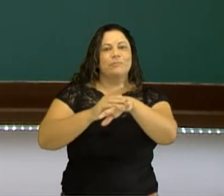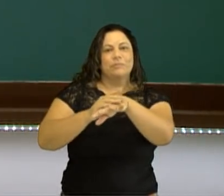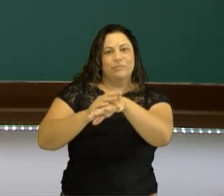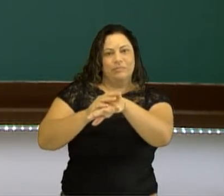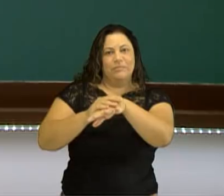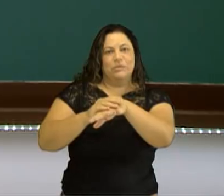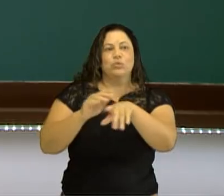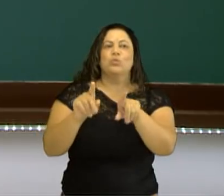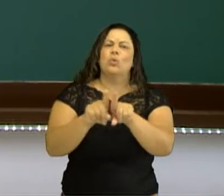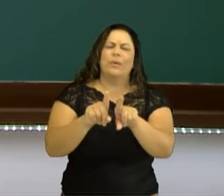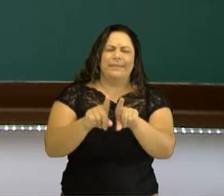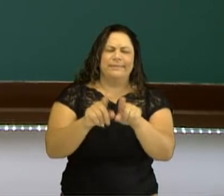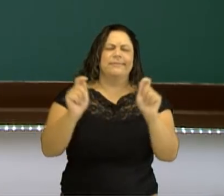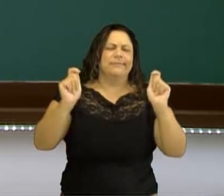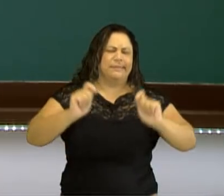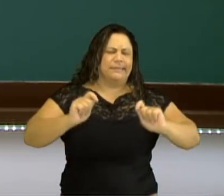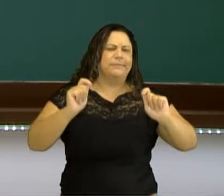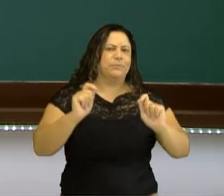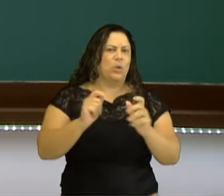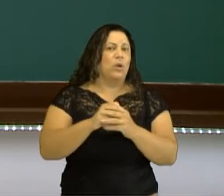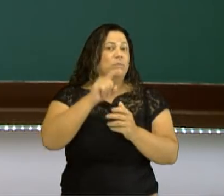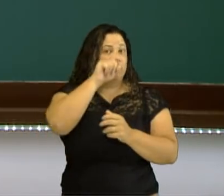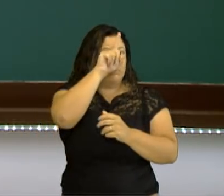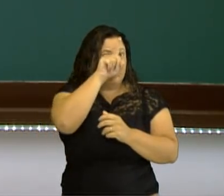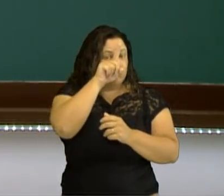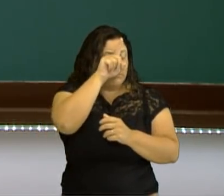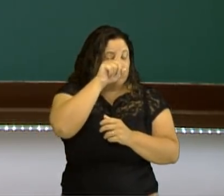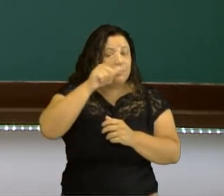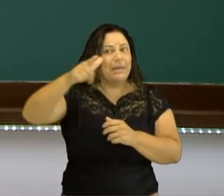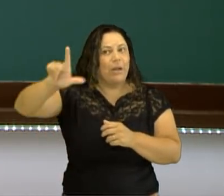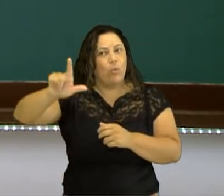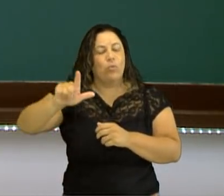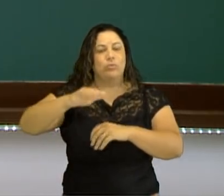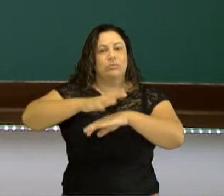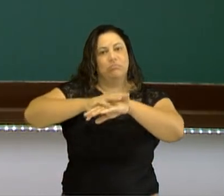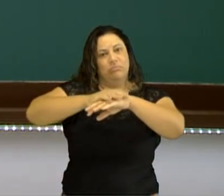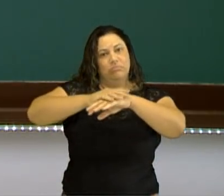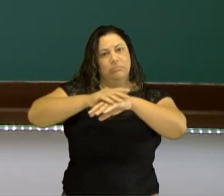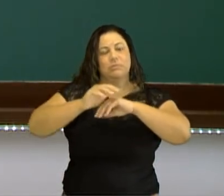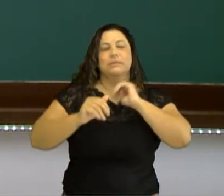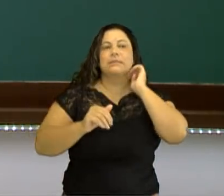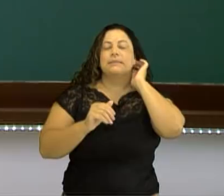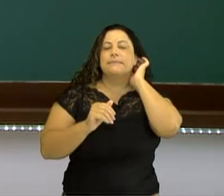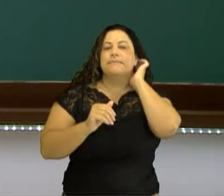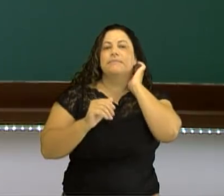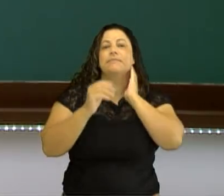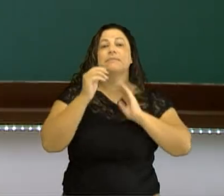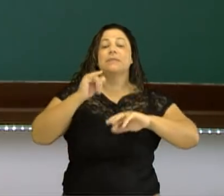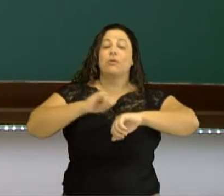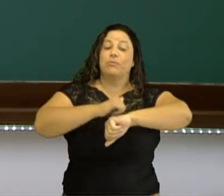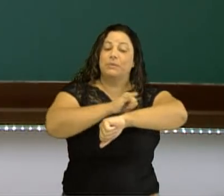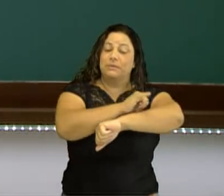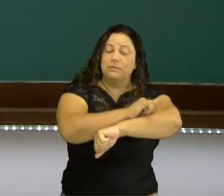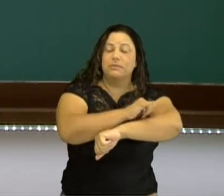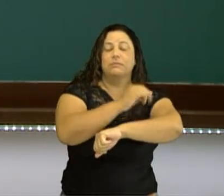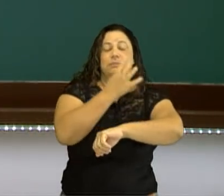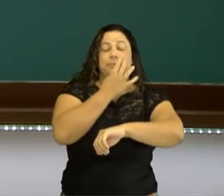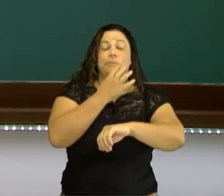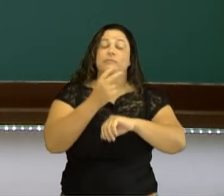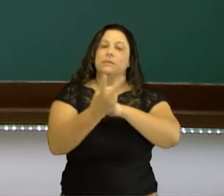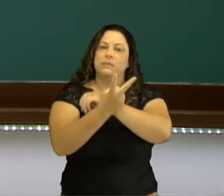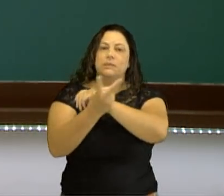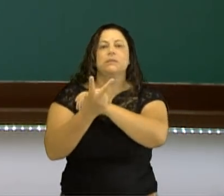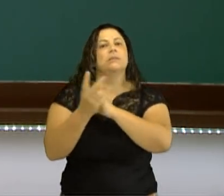né, que pode ser um fator de risco para outras doenças. Então, a obesidade precisa ser